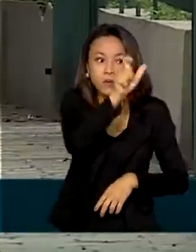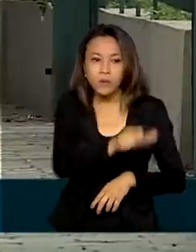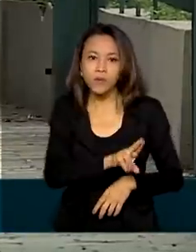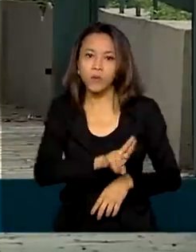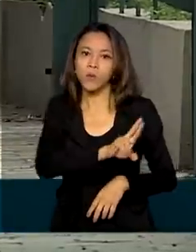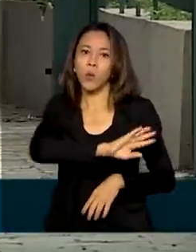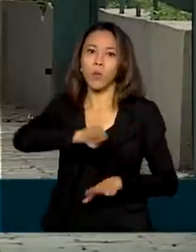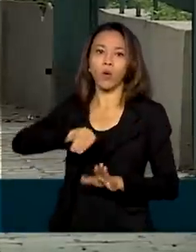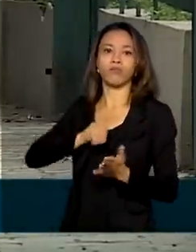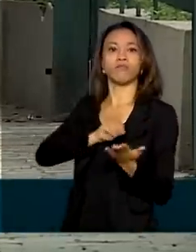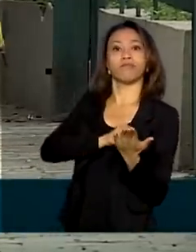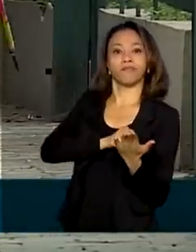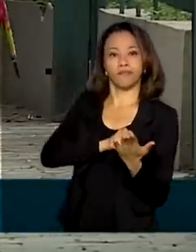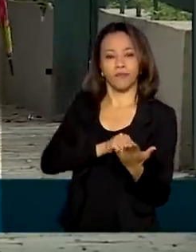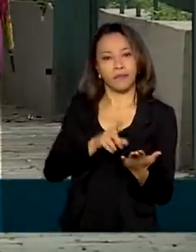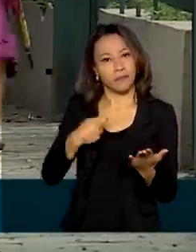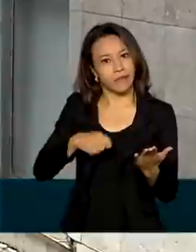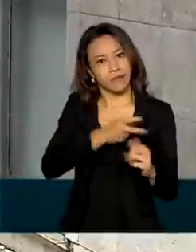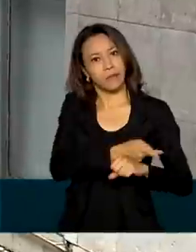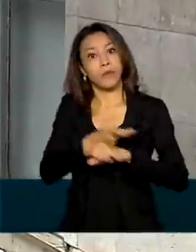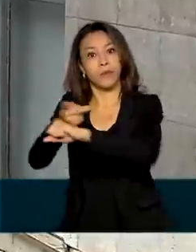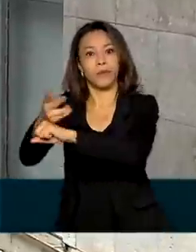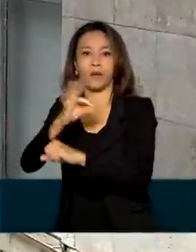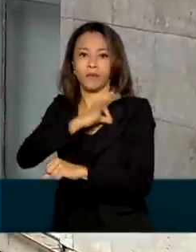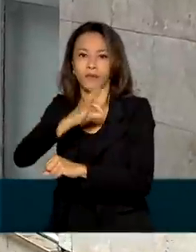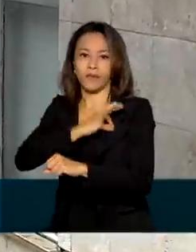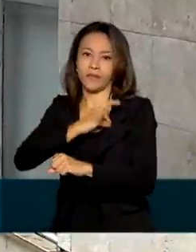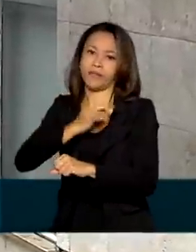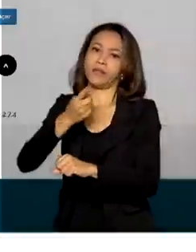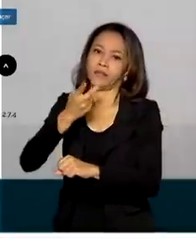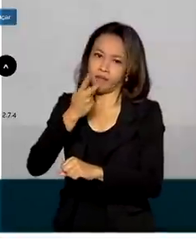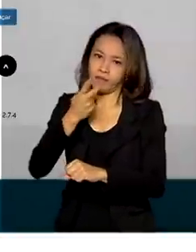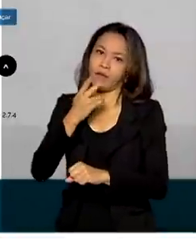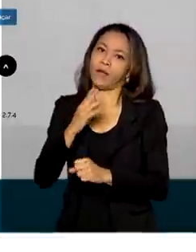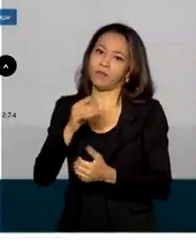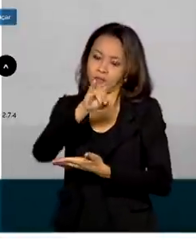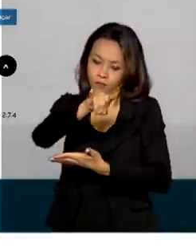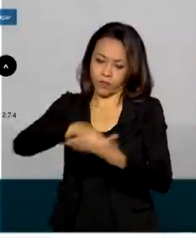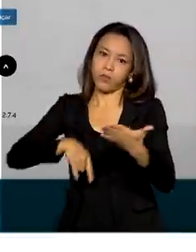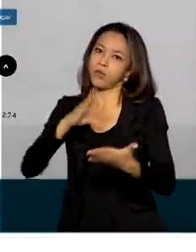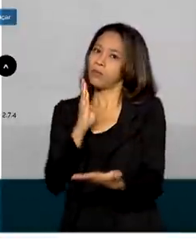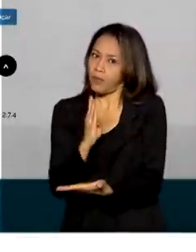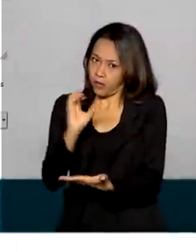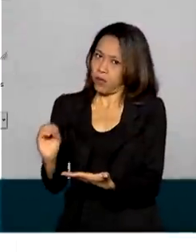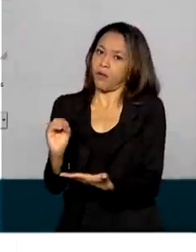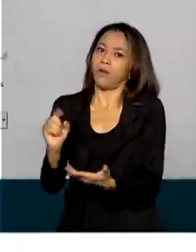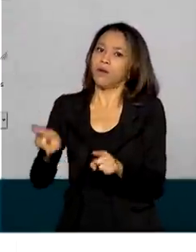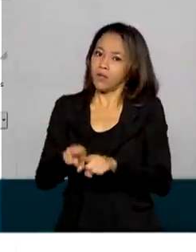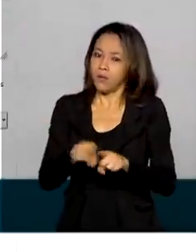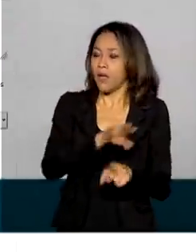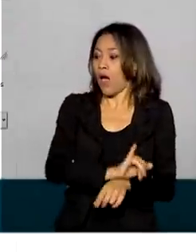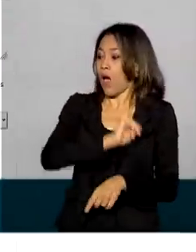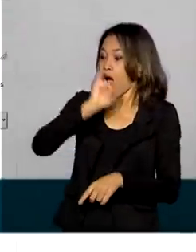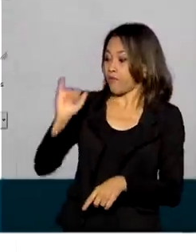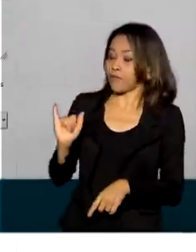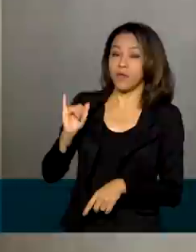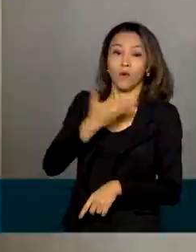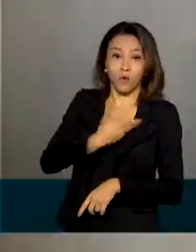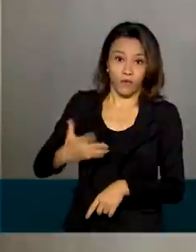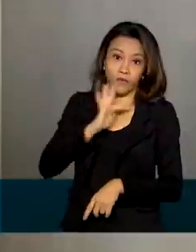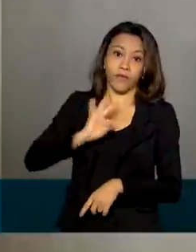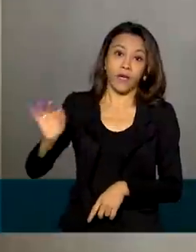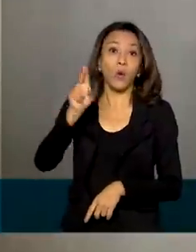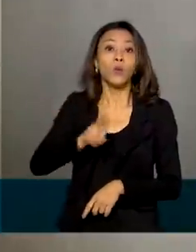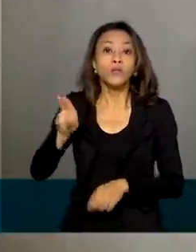neste caso é preciso procurar a polícia e registrar ocorrência e também informar o governo federal pelo mesmo